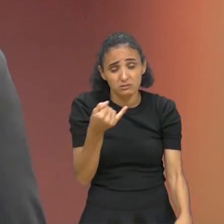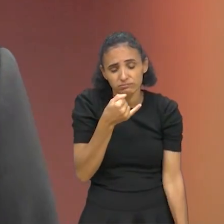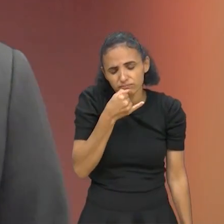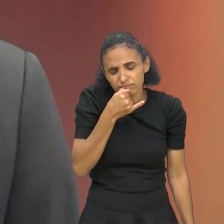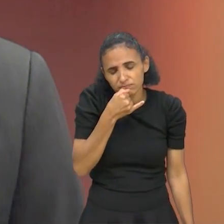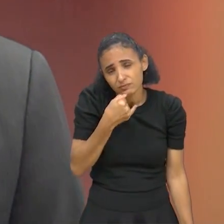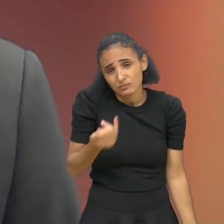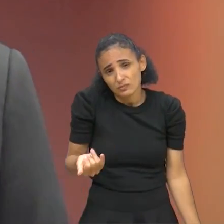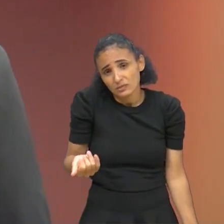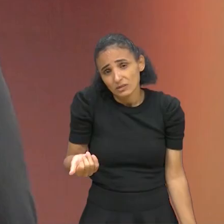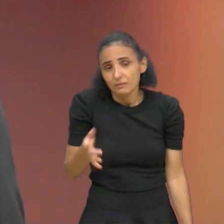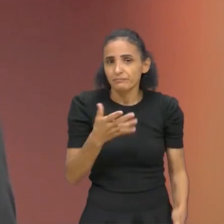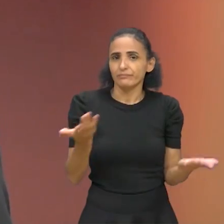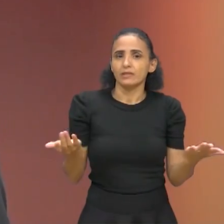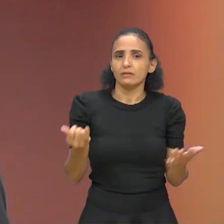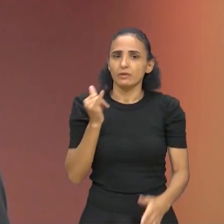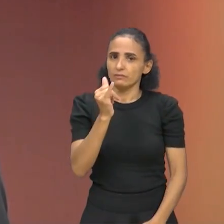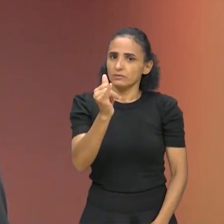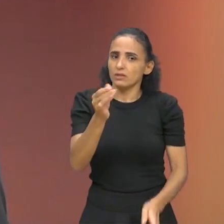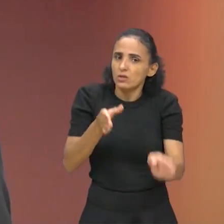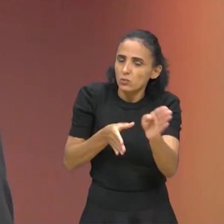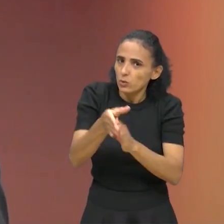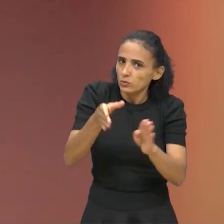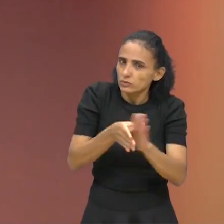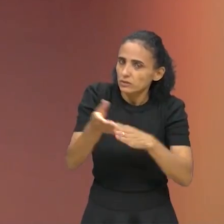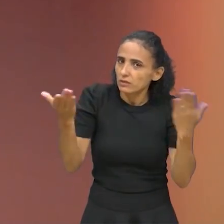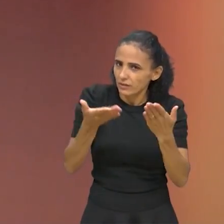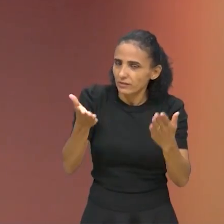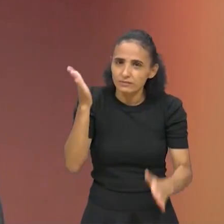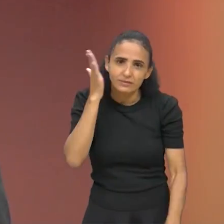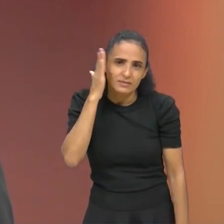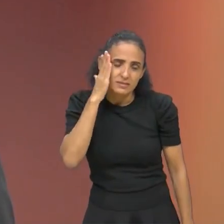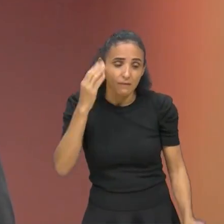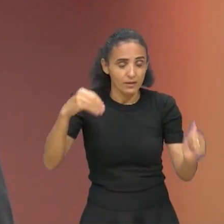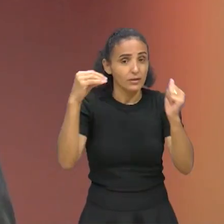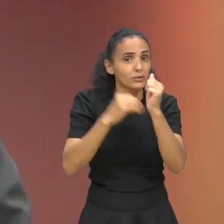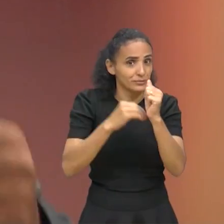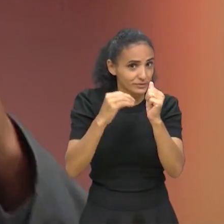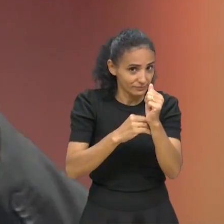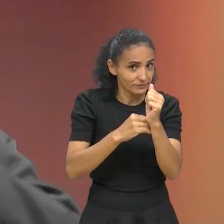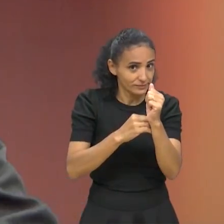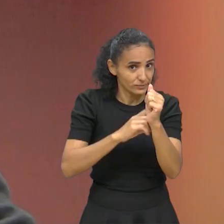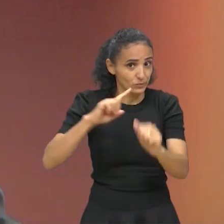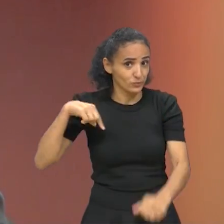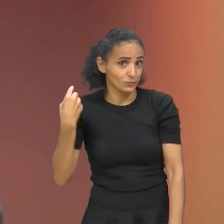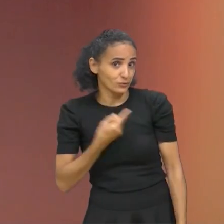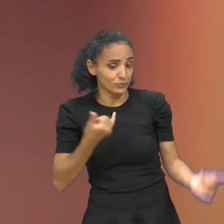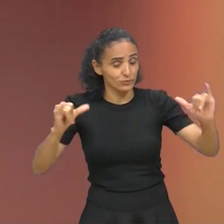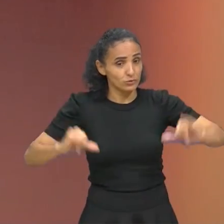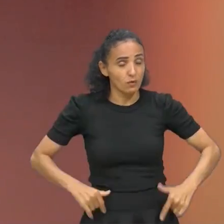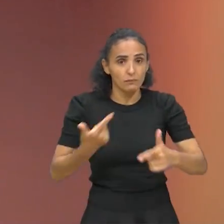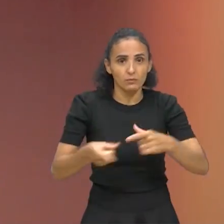frustrações. Mas eu te digo uma palavra neste momento. Sabe qual é o segredo quando nós somos submetidos a situações